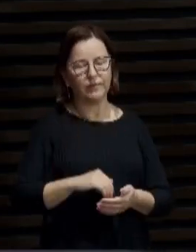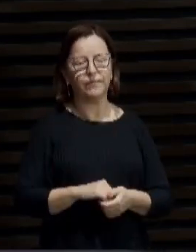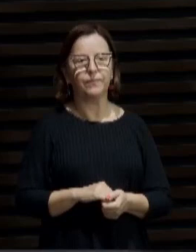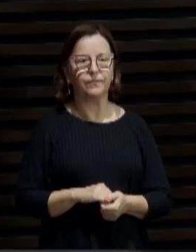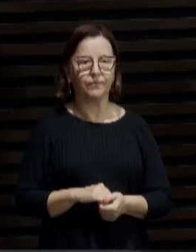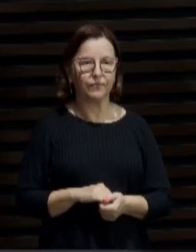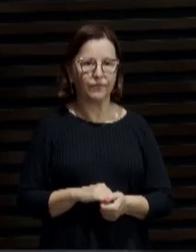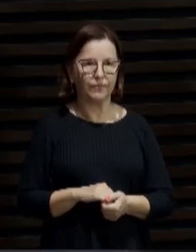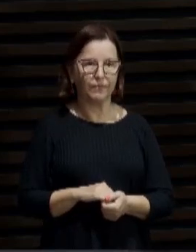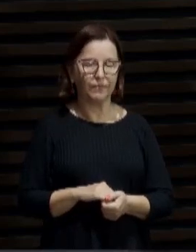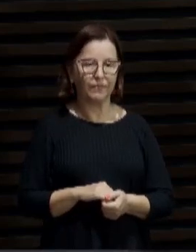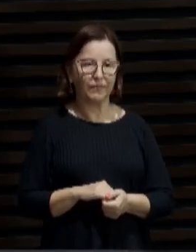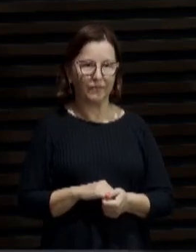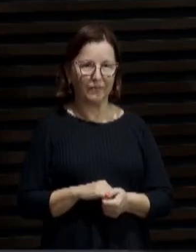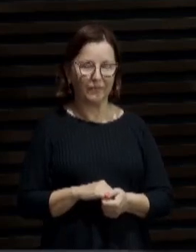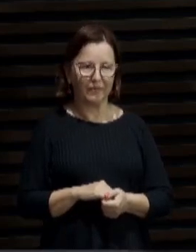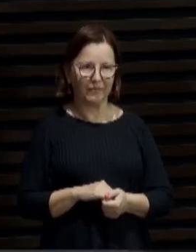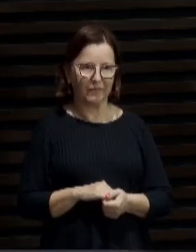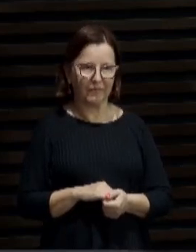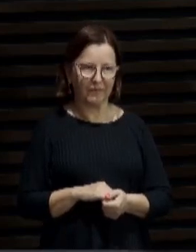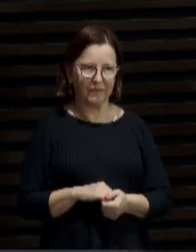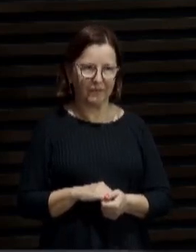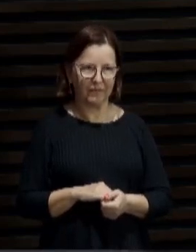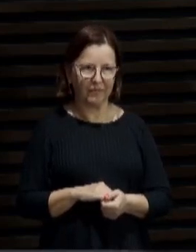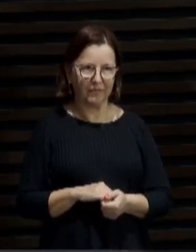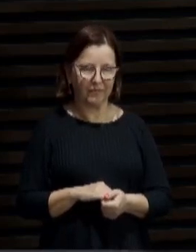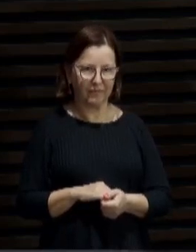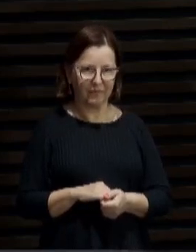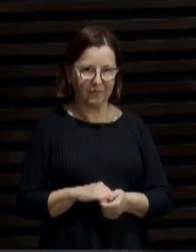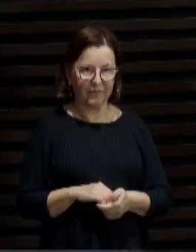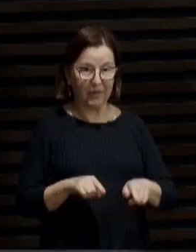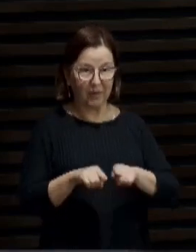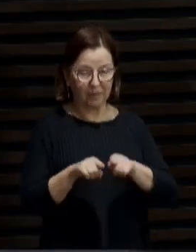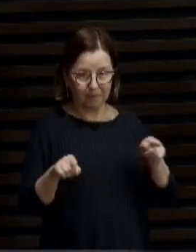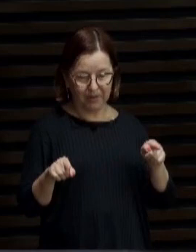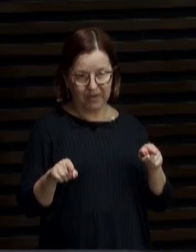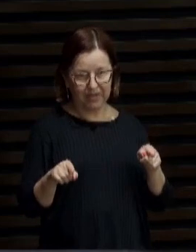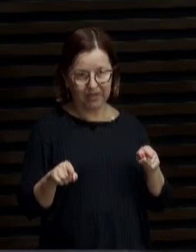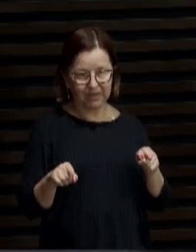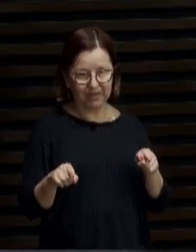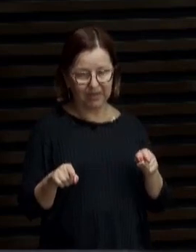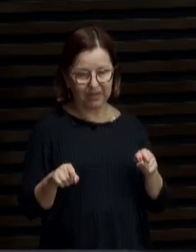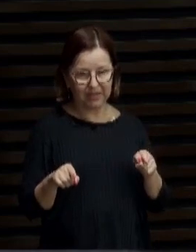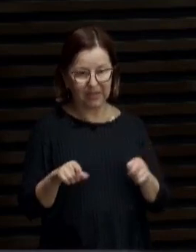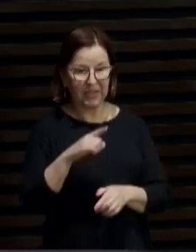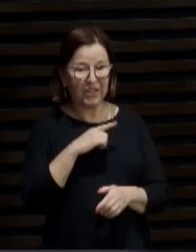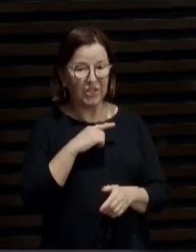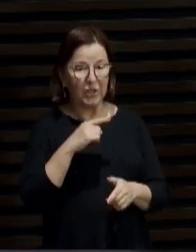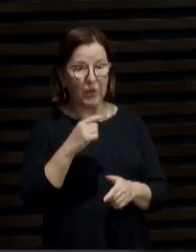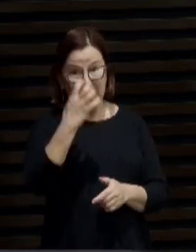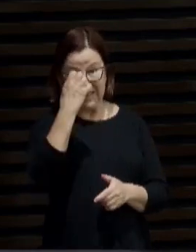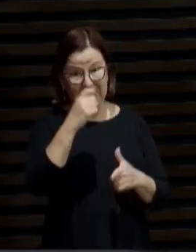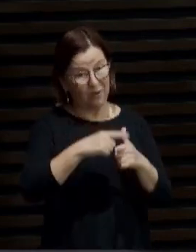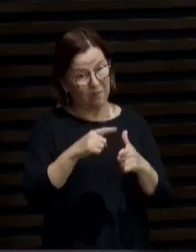Ao boletim. Porém, evidentemente, esse ambiente causava sérios problemas aos cristãos. Ao